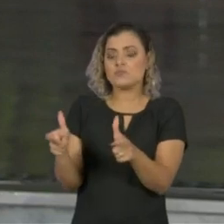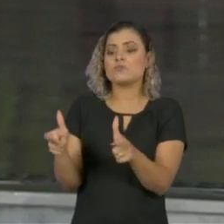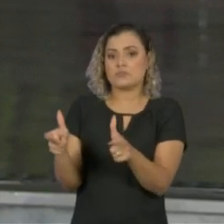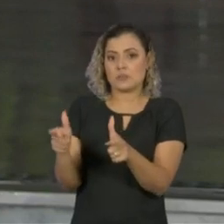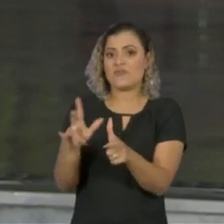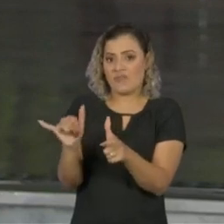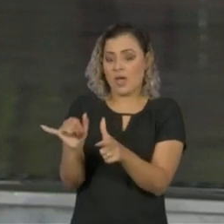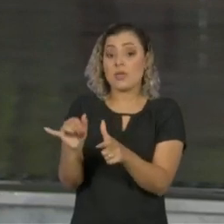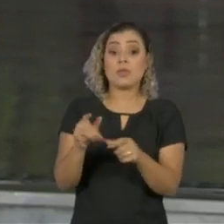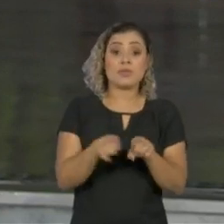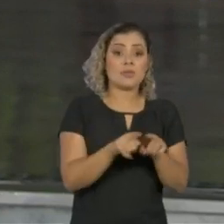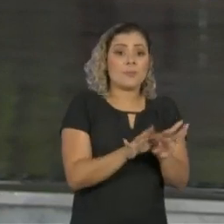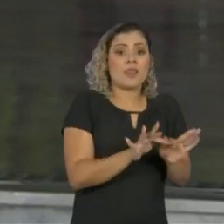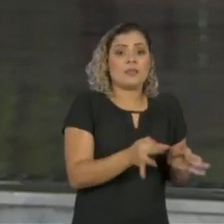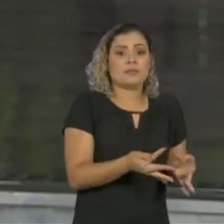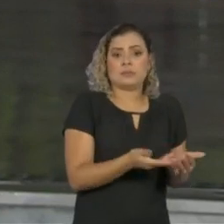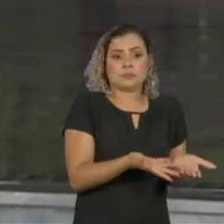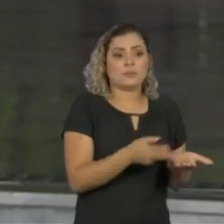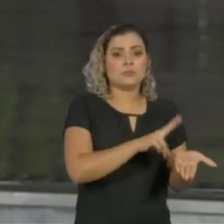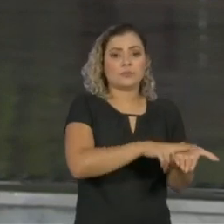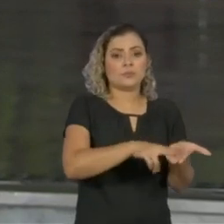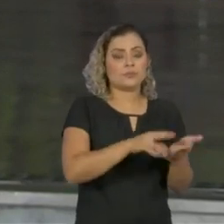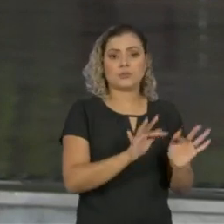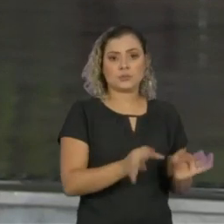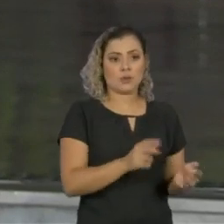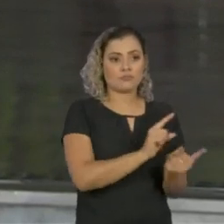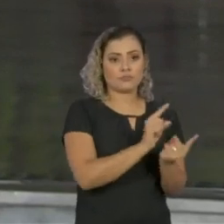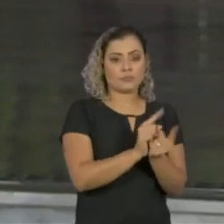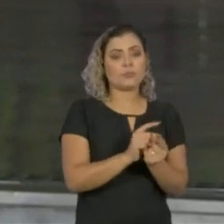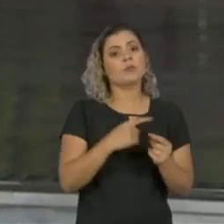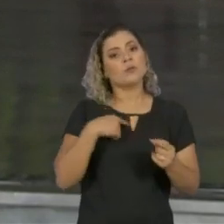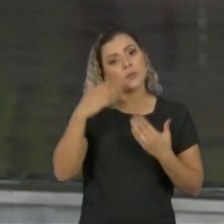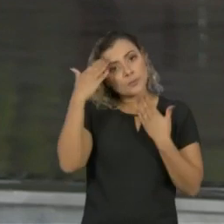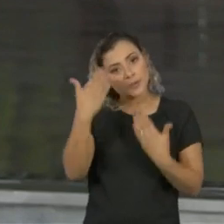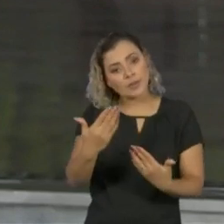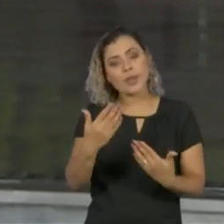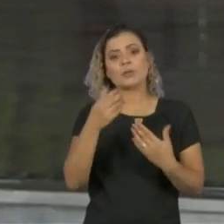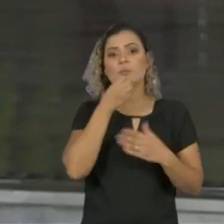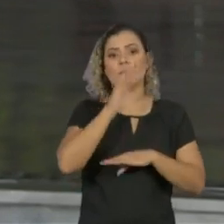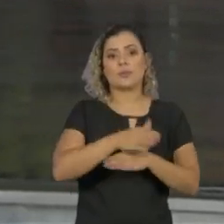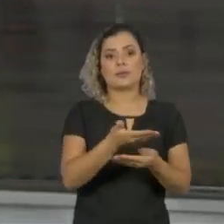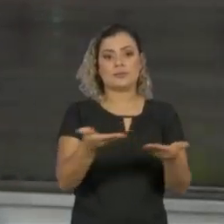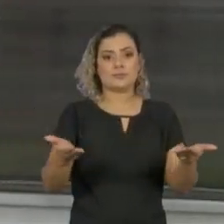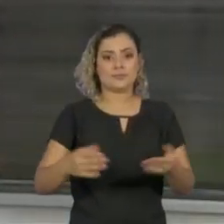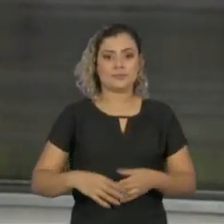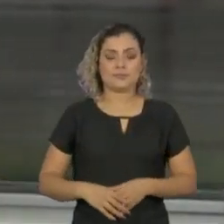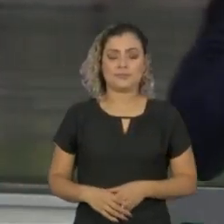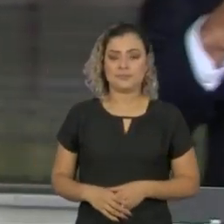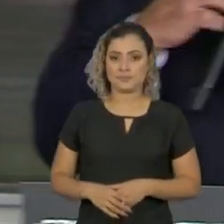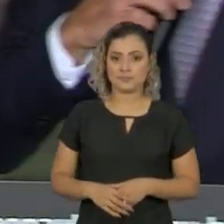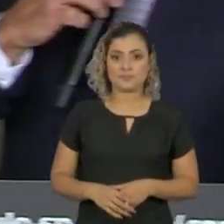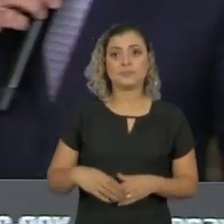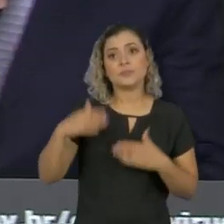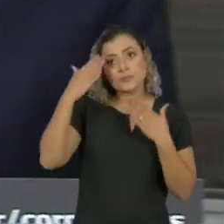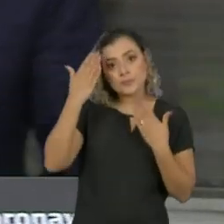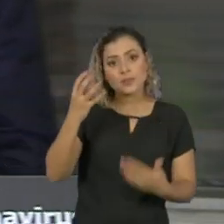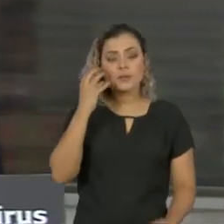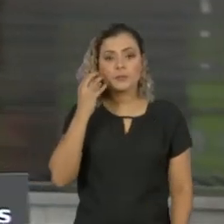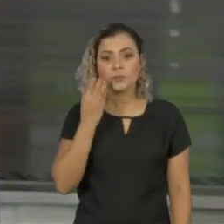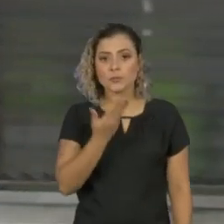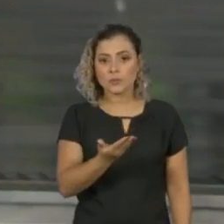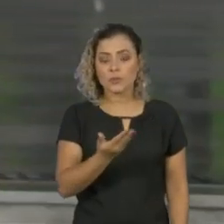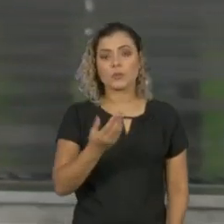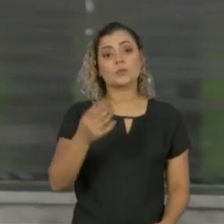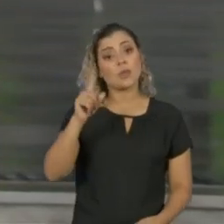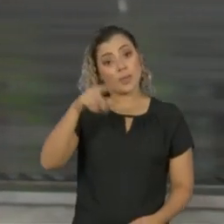reformando o Pacaembu e o AMB. Era isso, muito obrigado, boa tarde a todos vocês. Obrigado, Bruno Covas, prefeito da